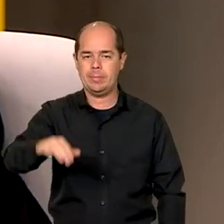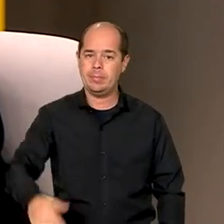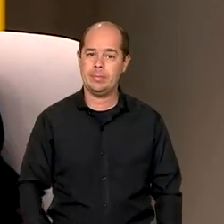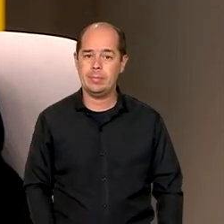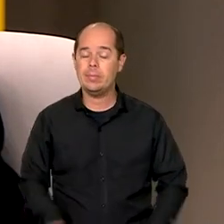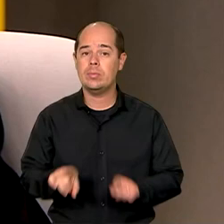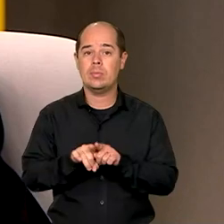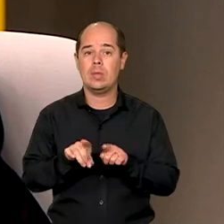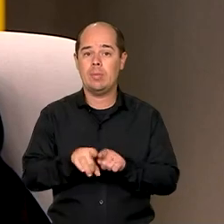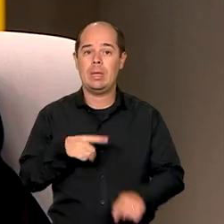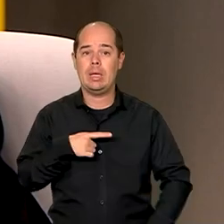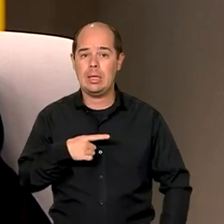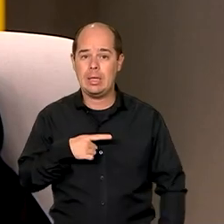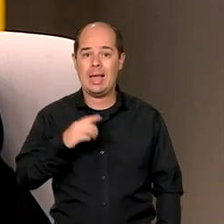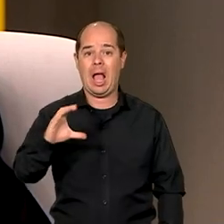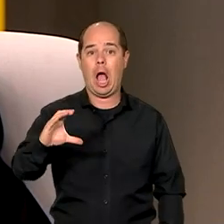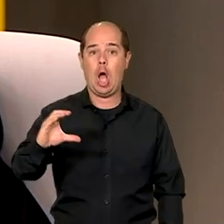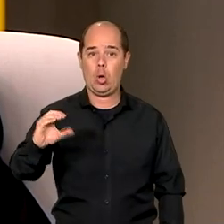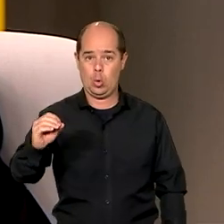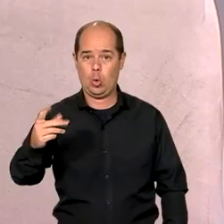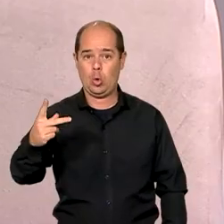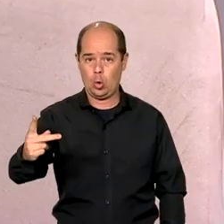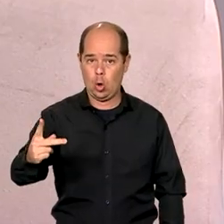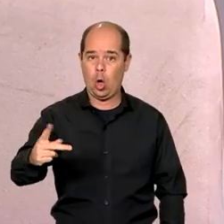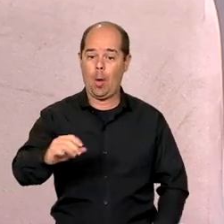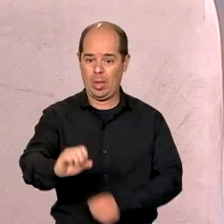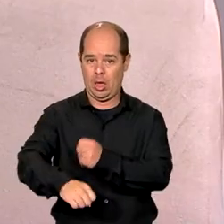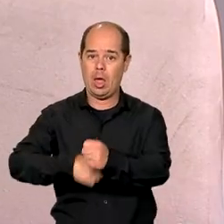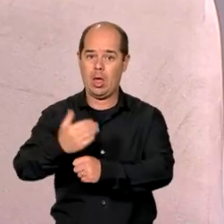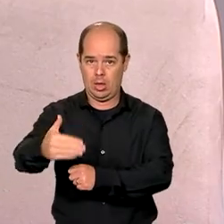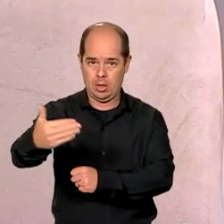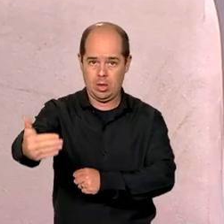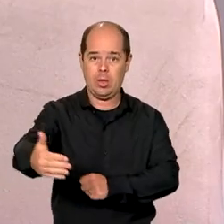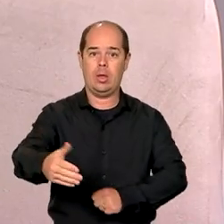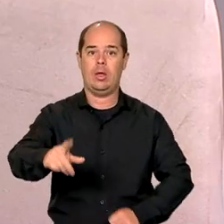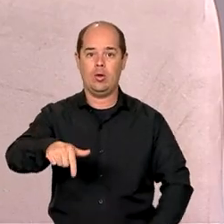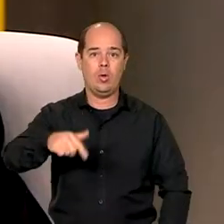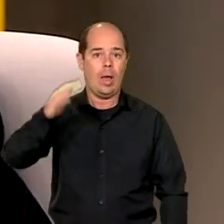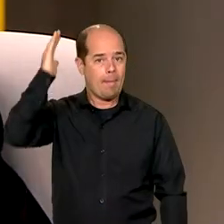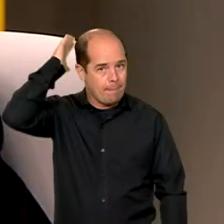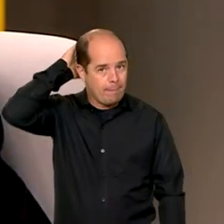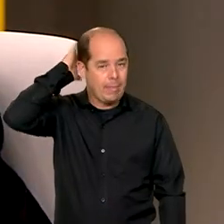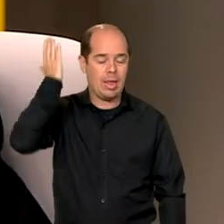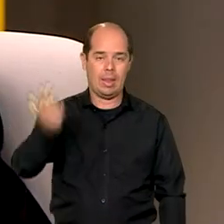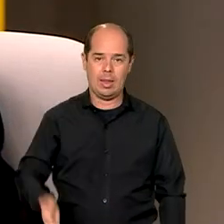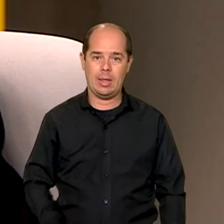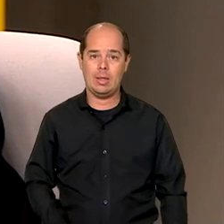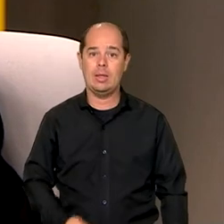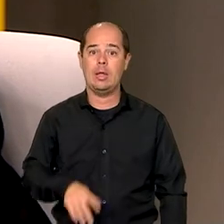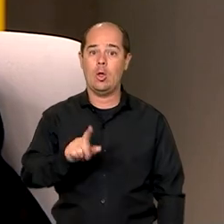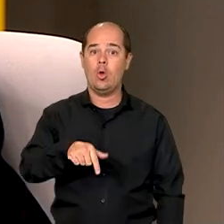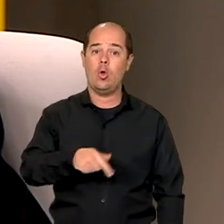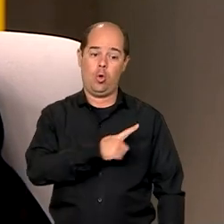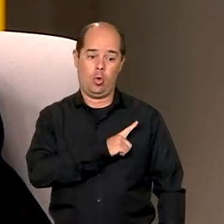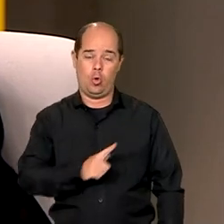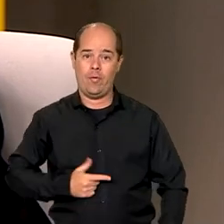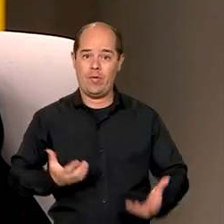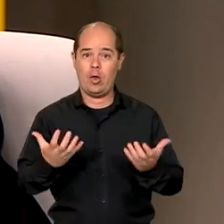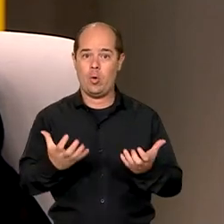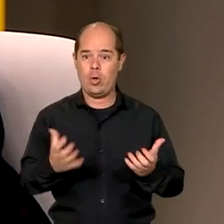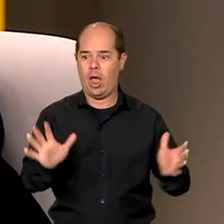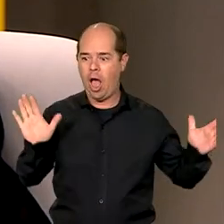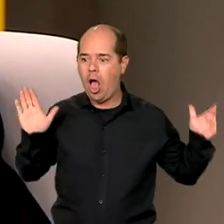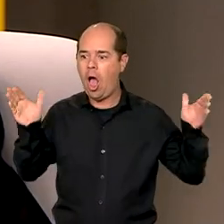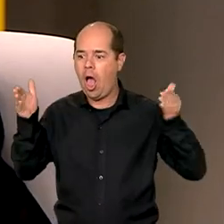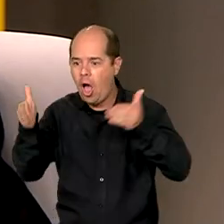a COP que vai chegar nesses próximos anos, e o governo federal queria dar evidência a essa região. É uma possibilidade também